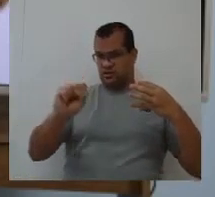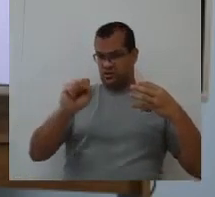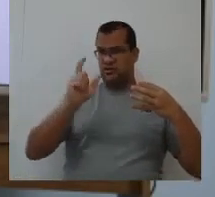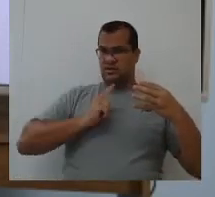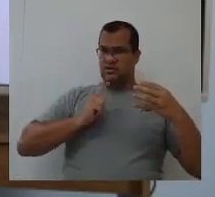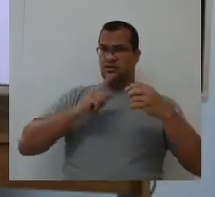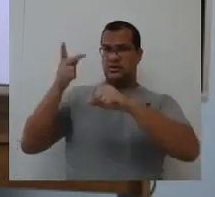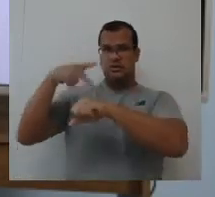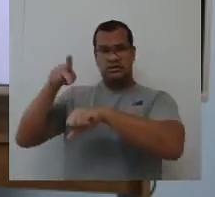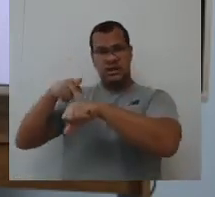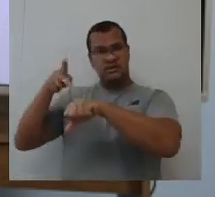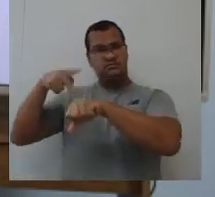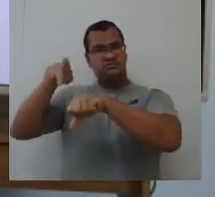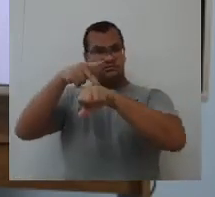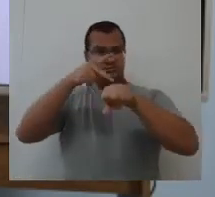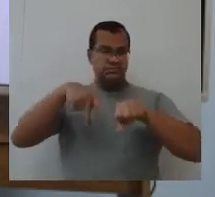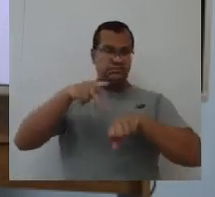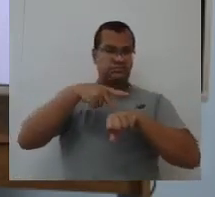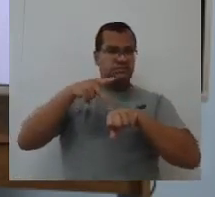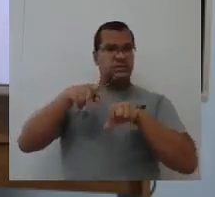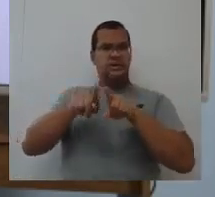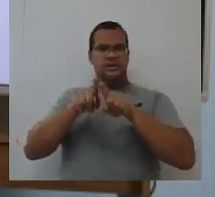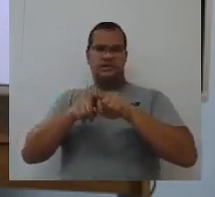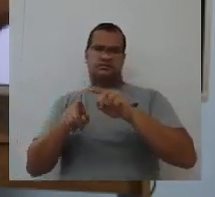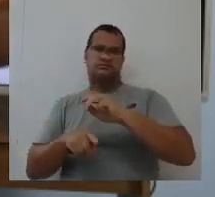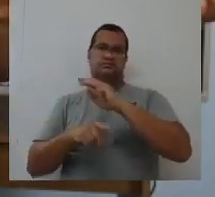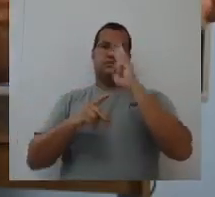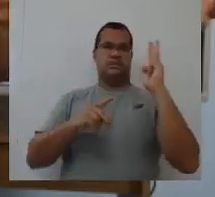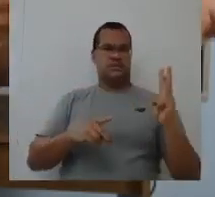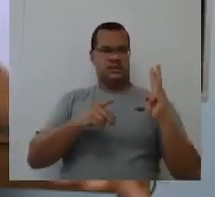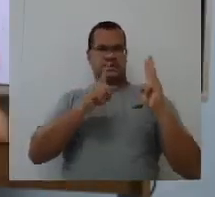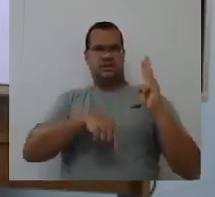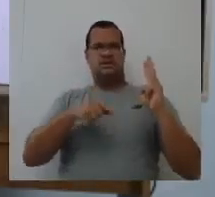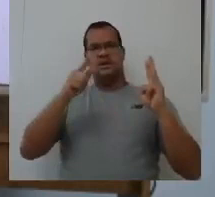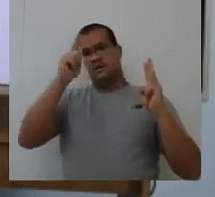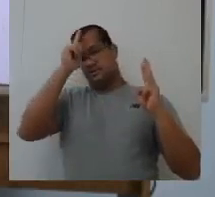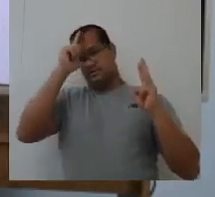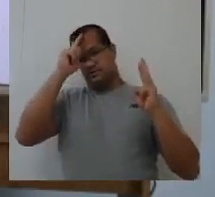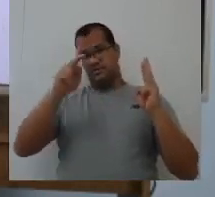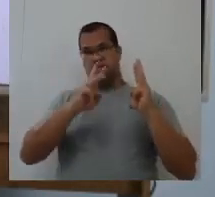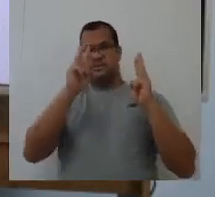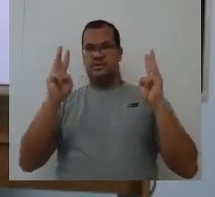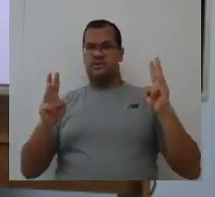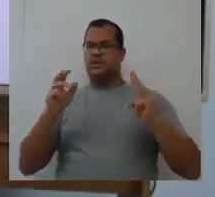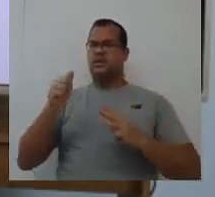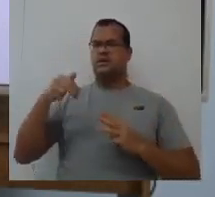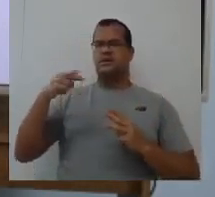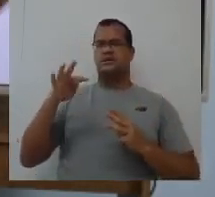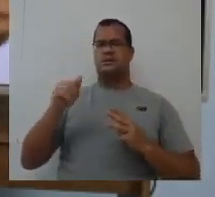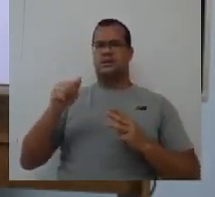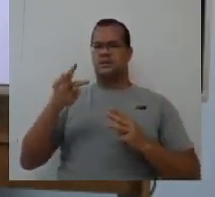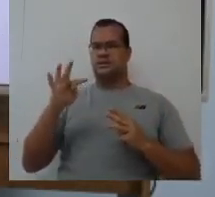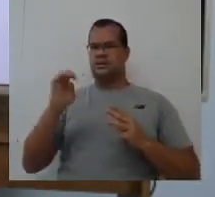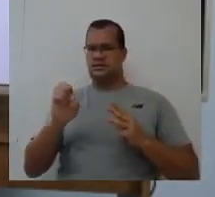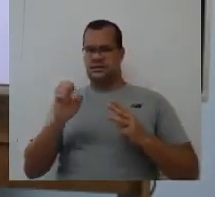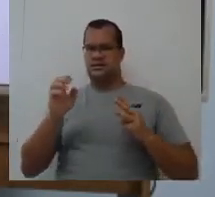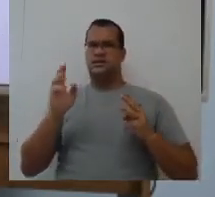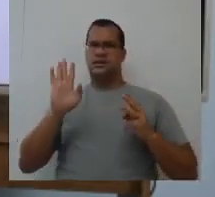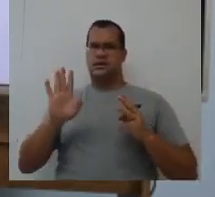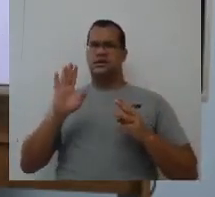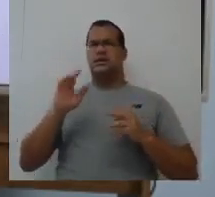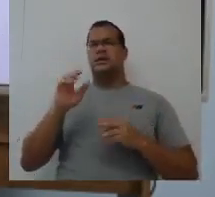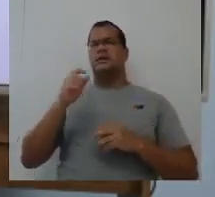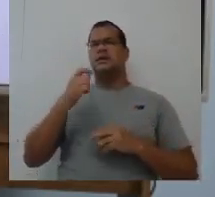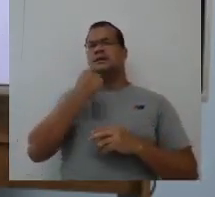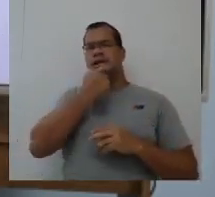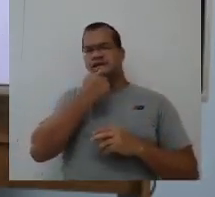países que formaram a Tríplice Aliança, que é aquele grupo de países da Alemanha, e a Tríplice Entente, que é a aliança a partir da Inglaterra e da